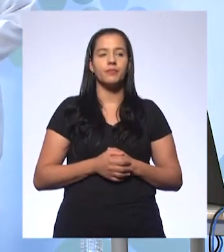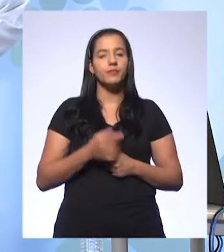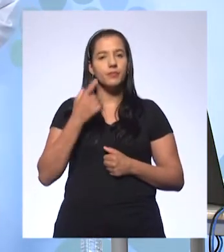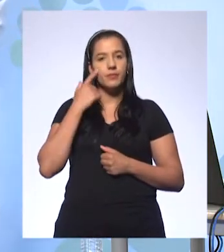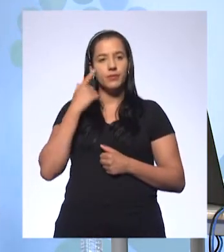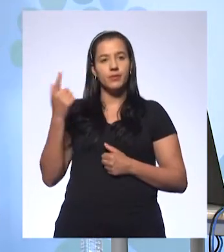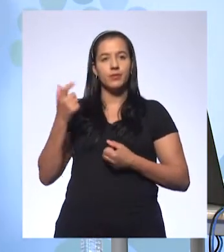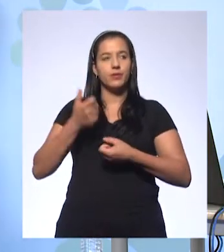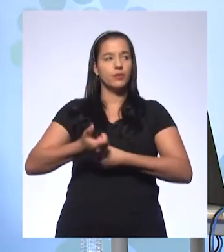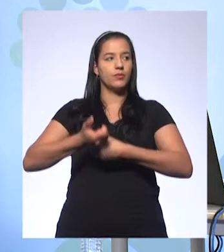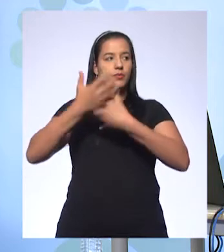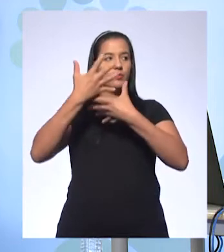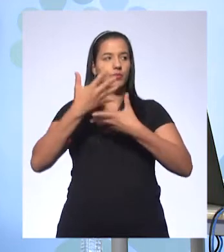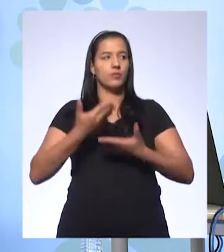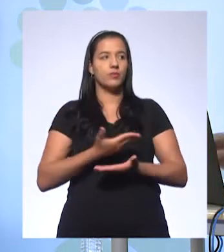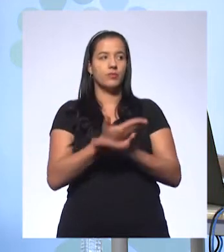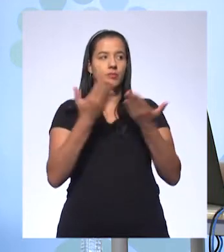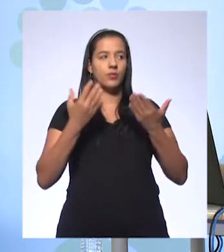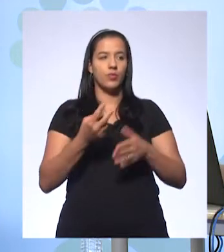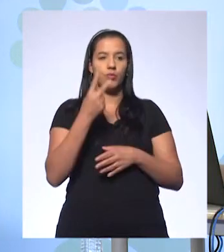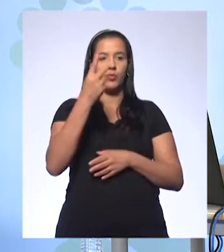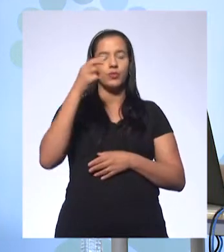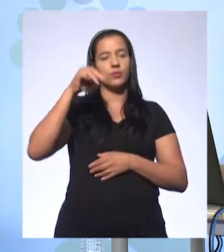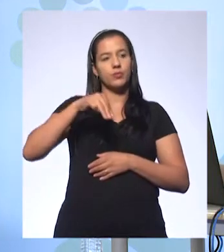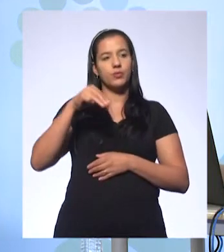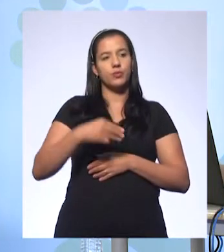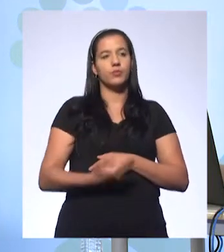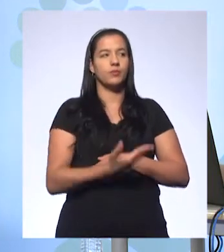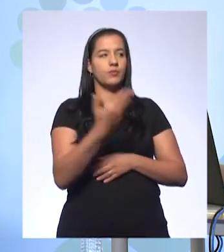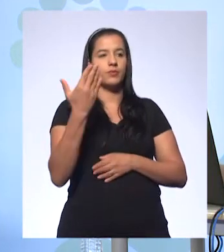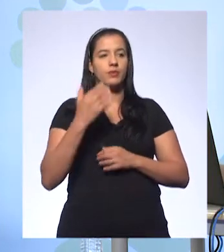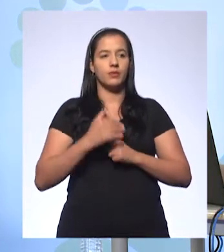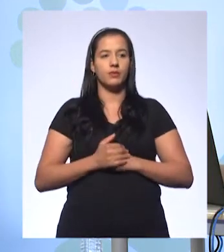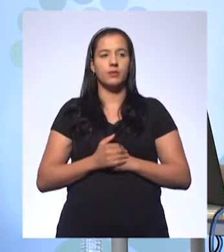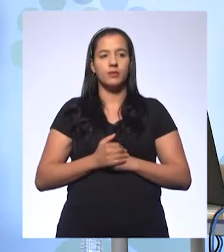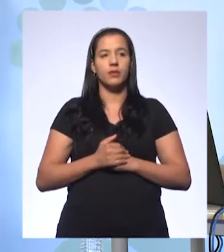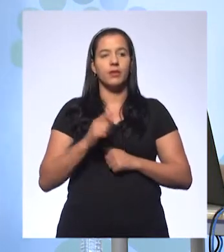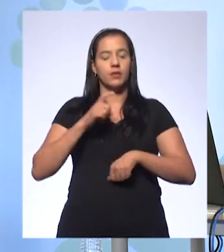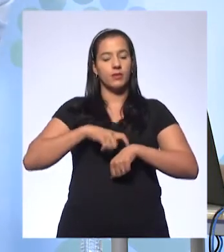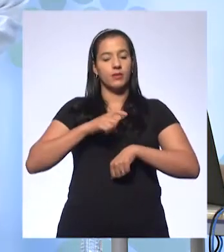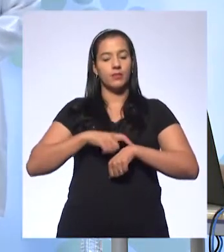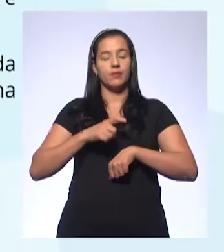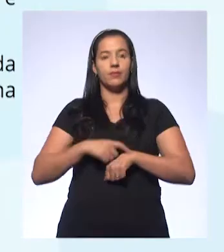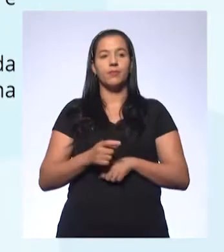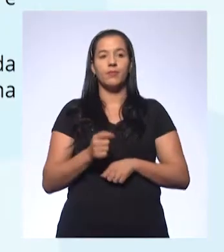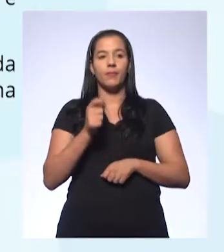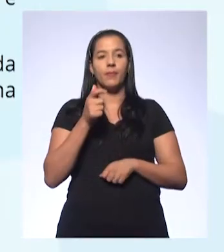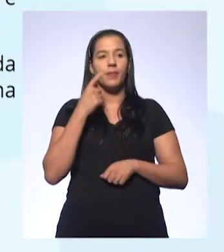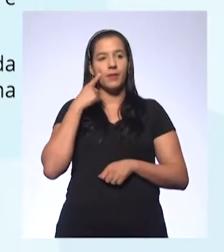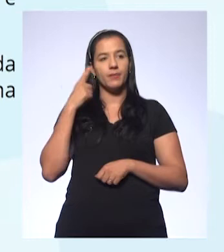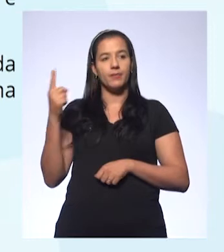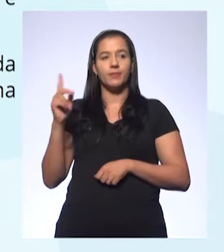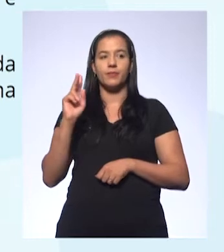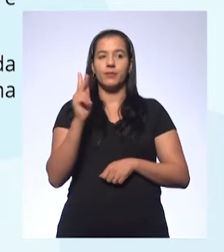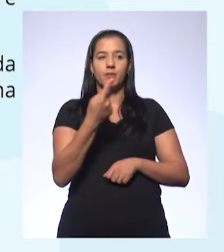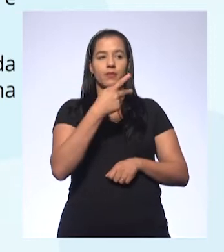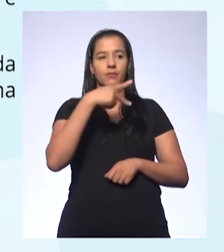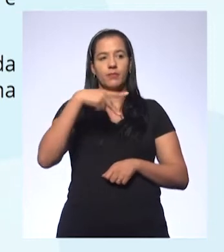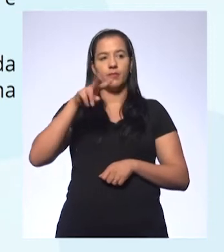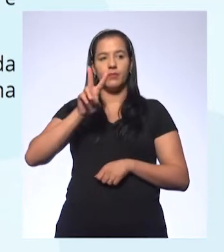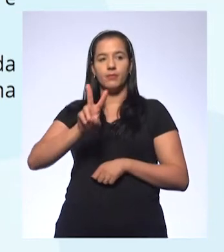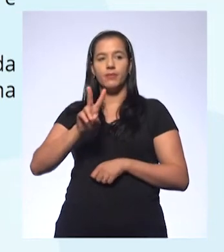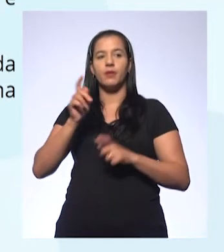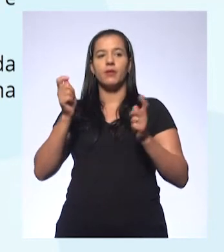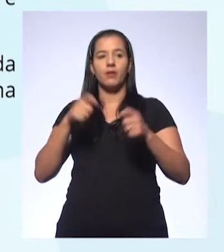Então tem uma interaçãozinha aí pelo chat, eu vou dar 2 minutinhos só para essa interação, tá? Porque a gente está com pouco tempo. O HPV é um vírus capaz de infectar